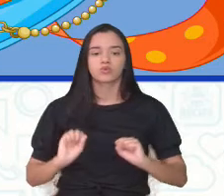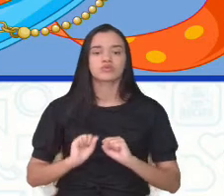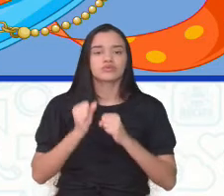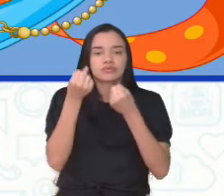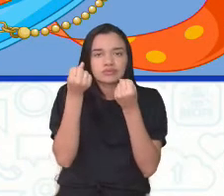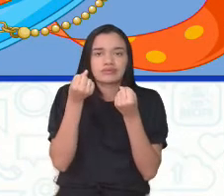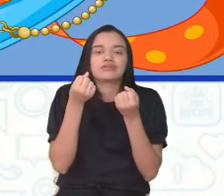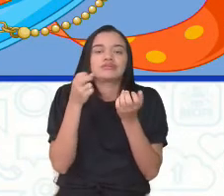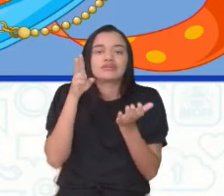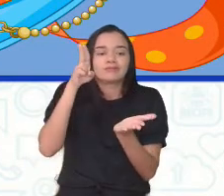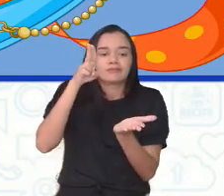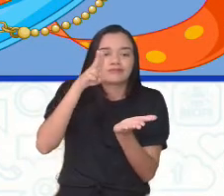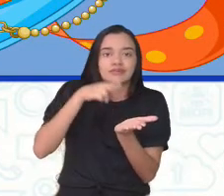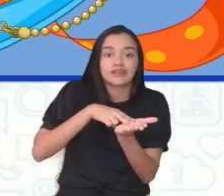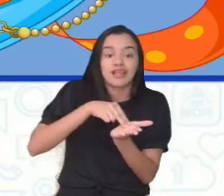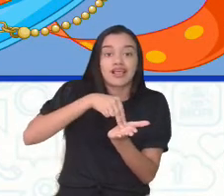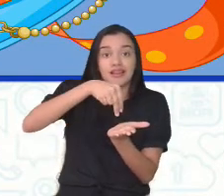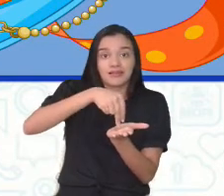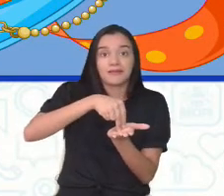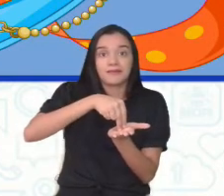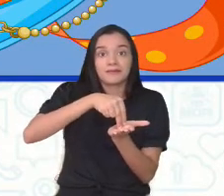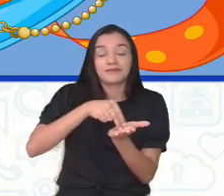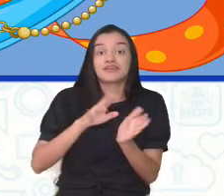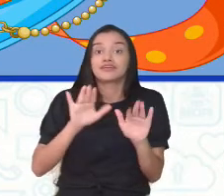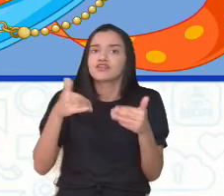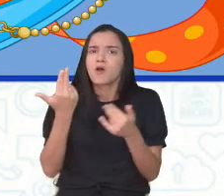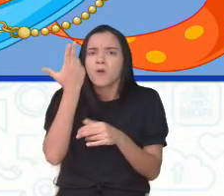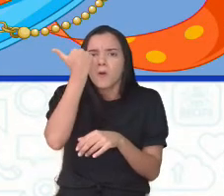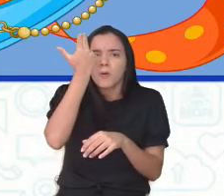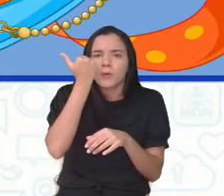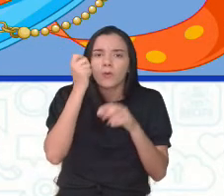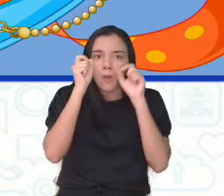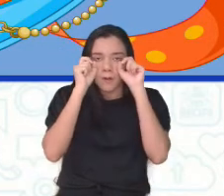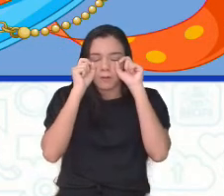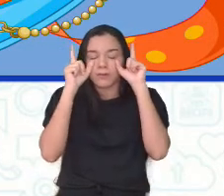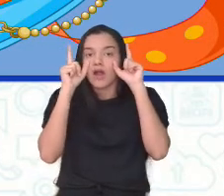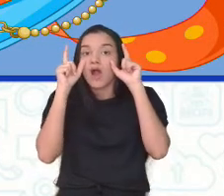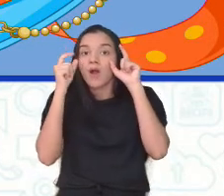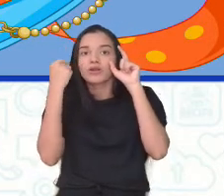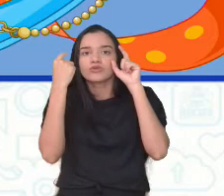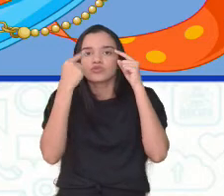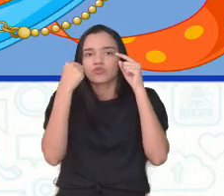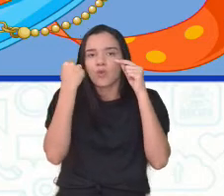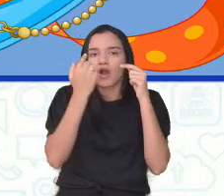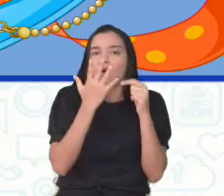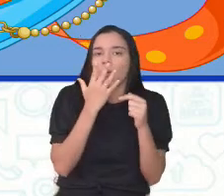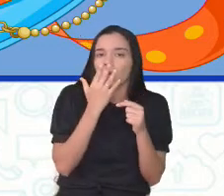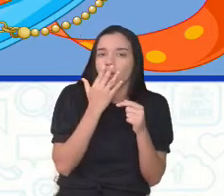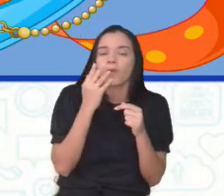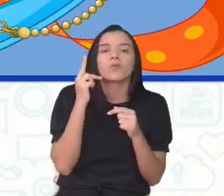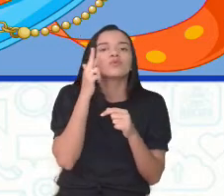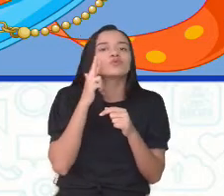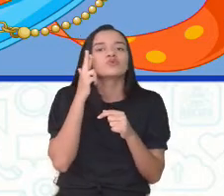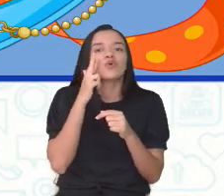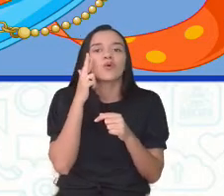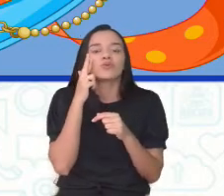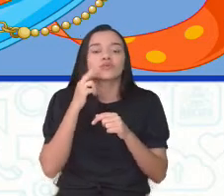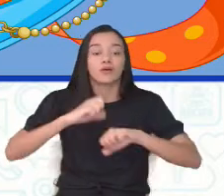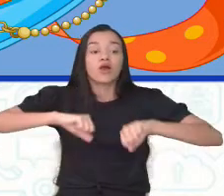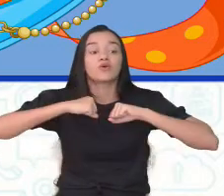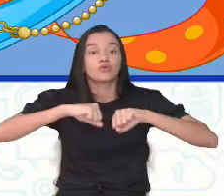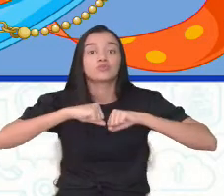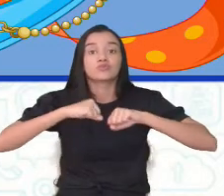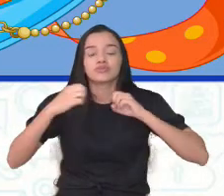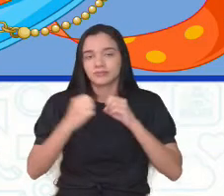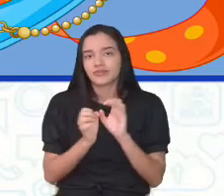colher as margaridas, quando subitamente um coelho branco com olhos cor-de-rosa passou correndo perto dela. Esse